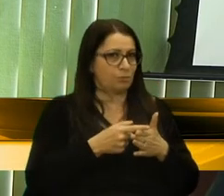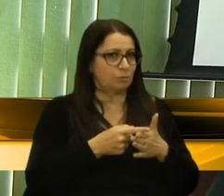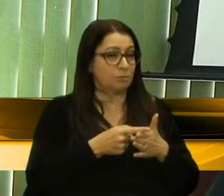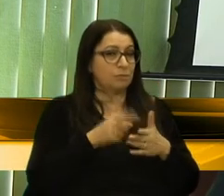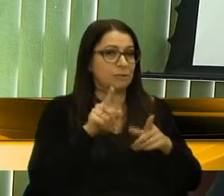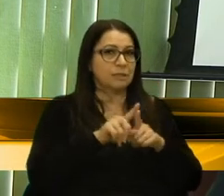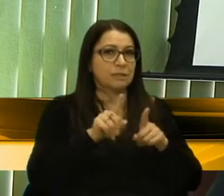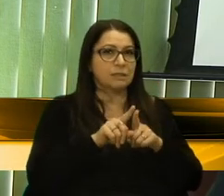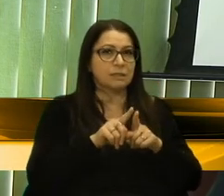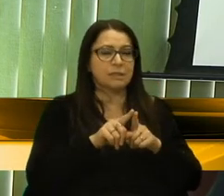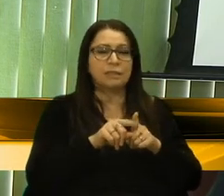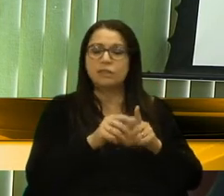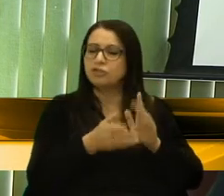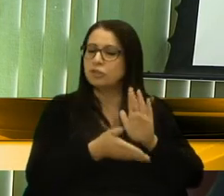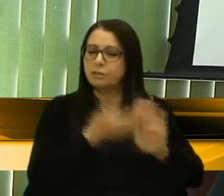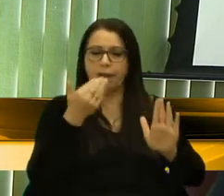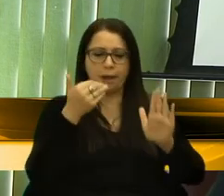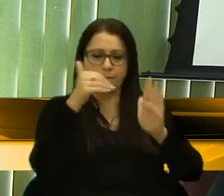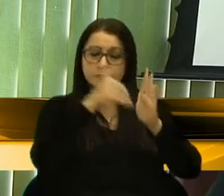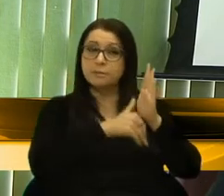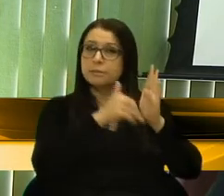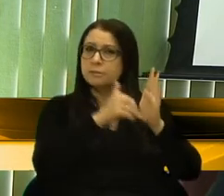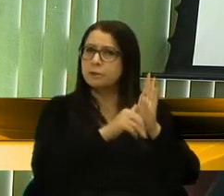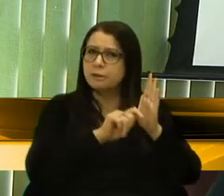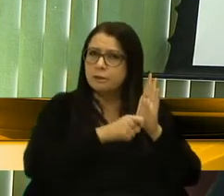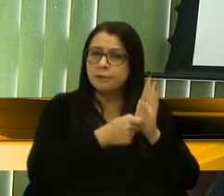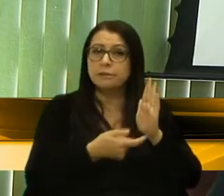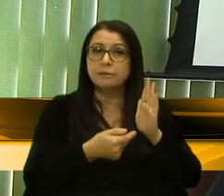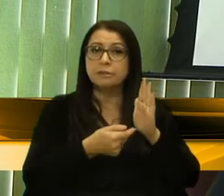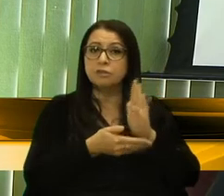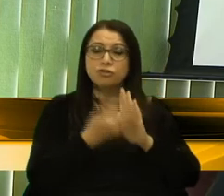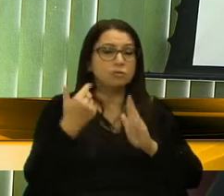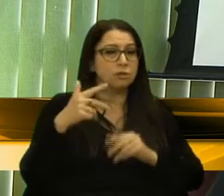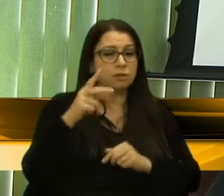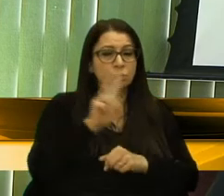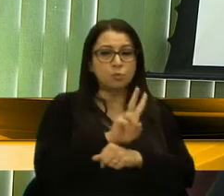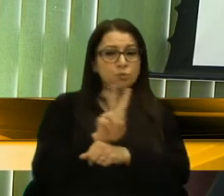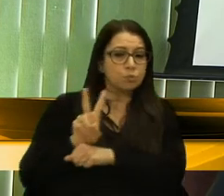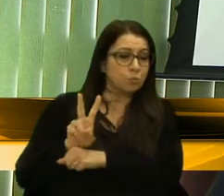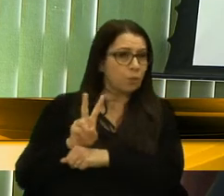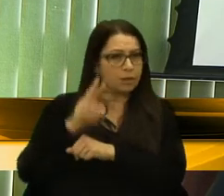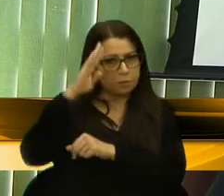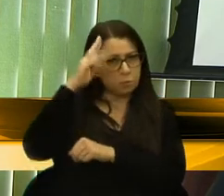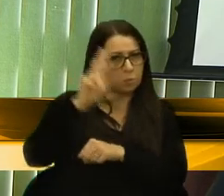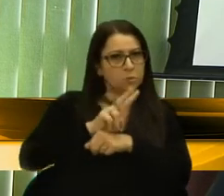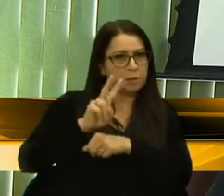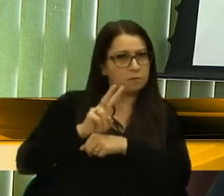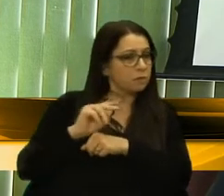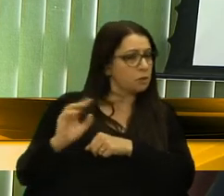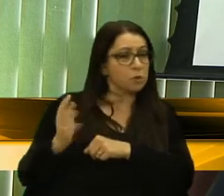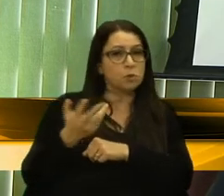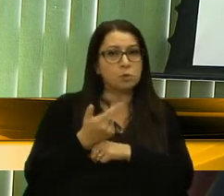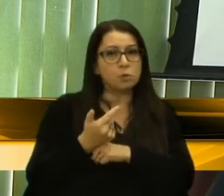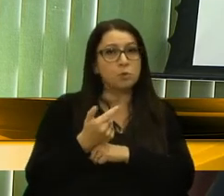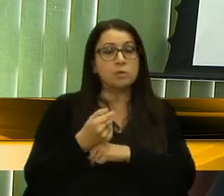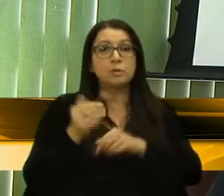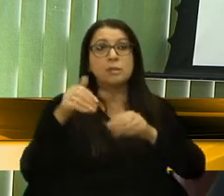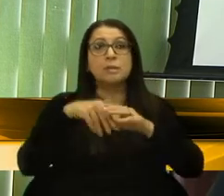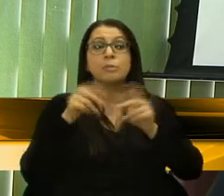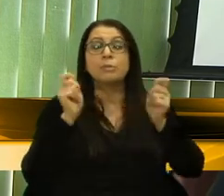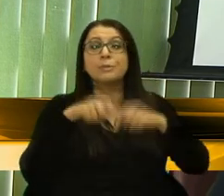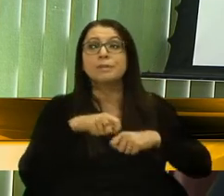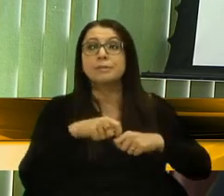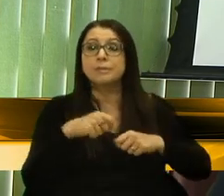Desativaram as senhas, dispensaram seguranças, e todos, dentro do possível,